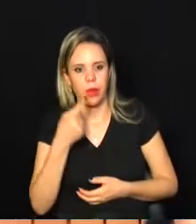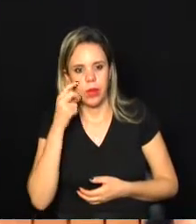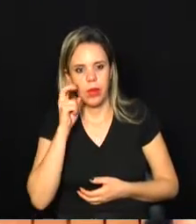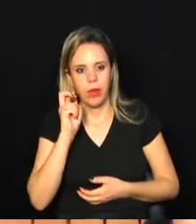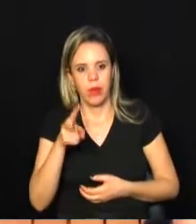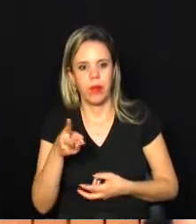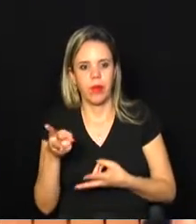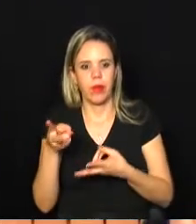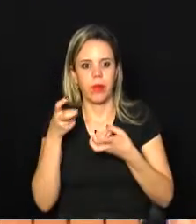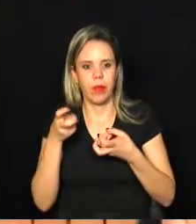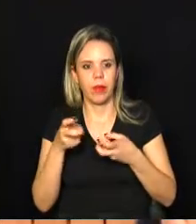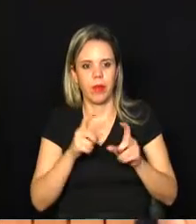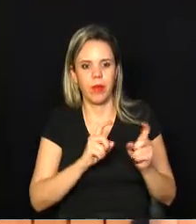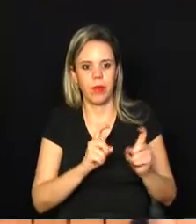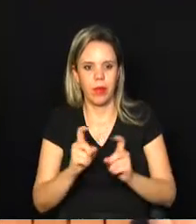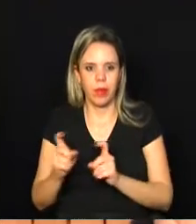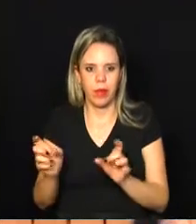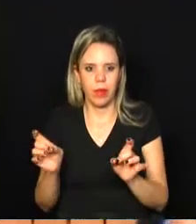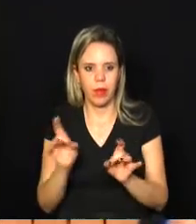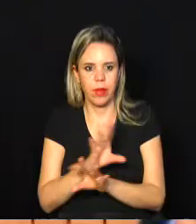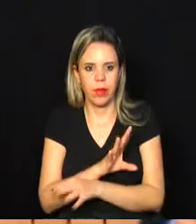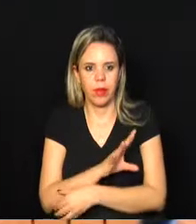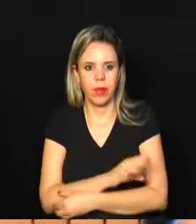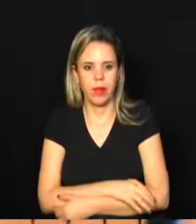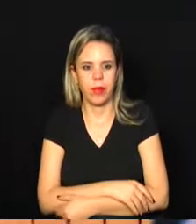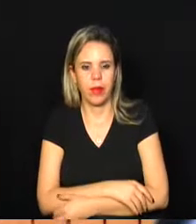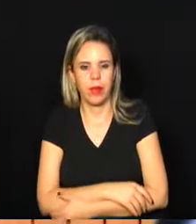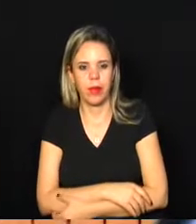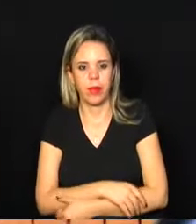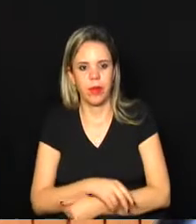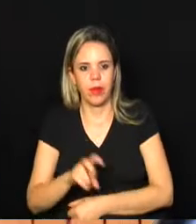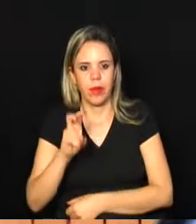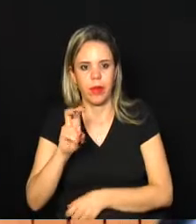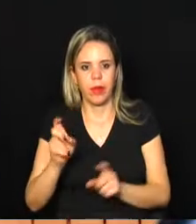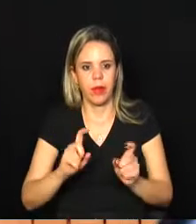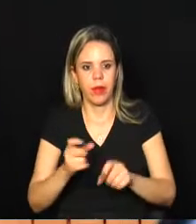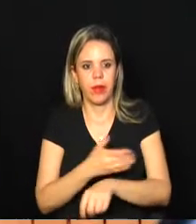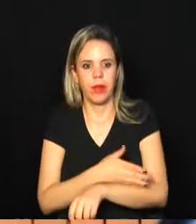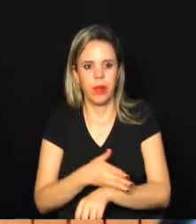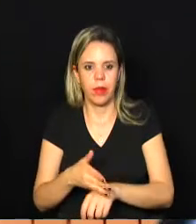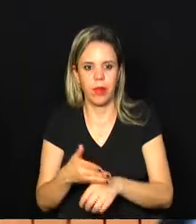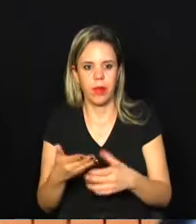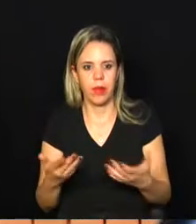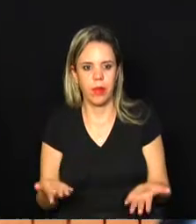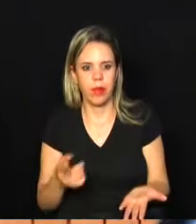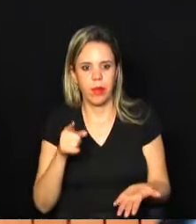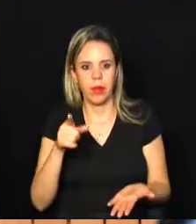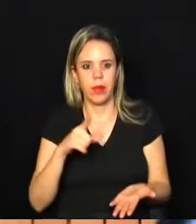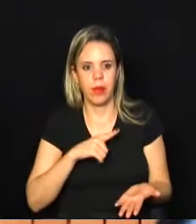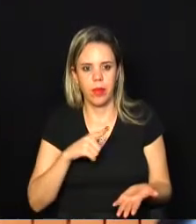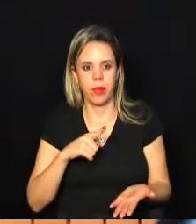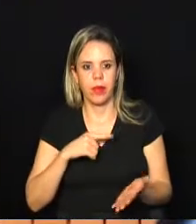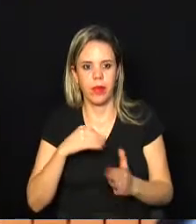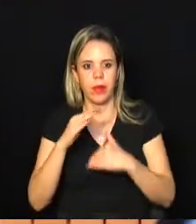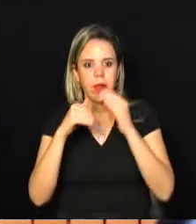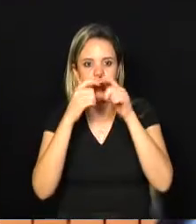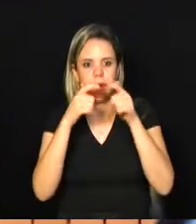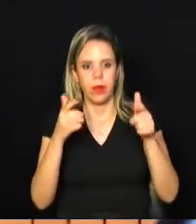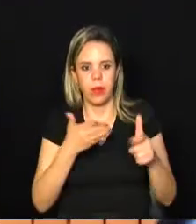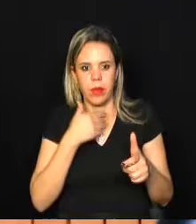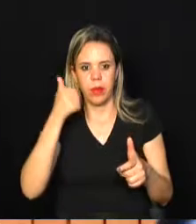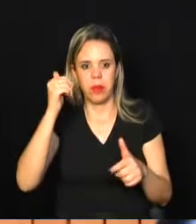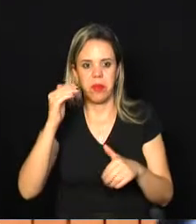vendo que a cada reunião nós estamos terminando a quinta reunião ordinária ou seja o senhor tem evoluído